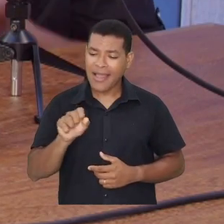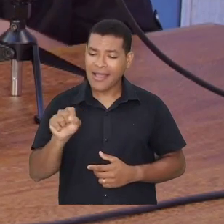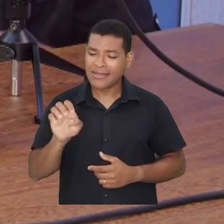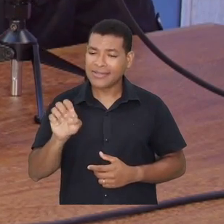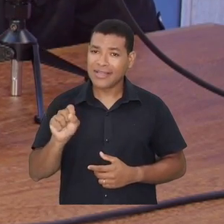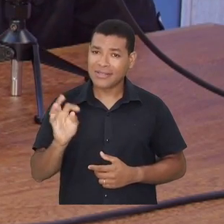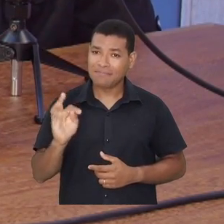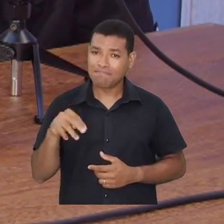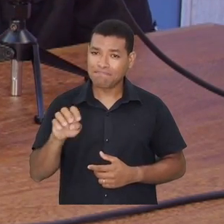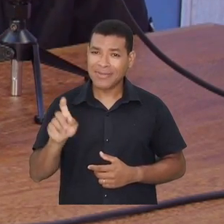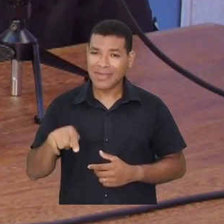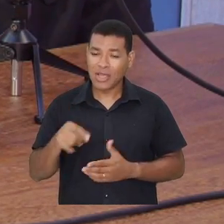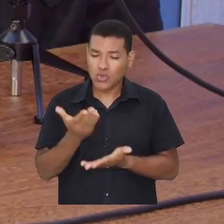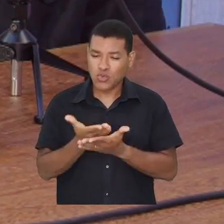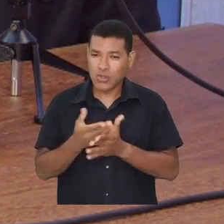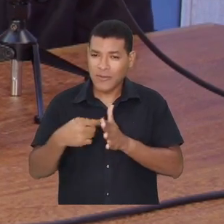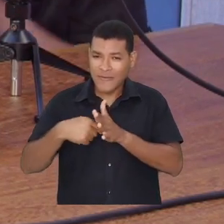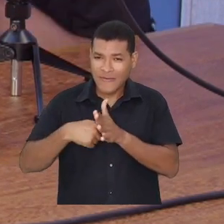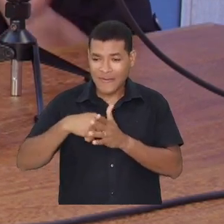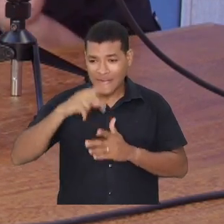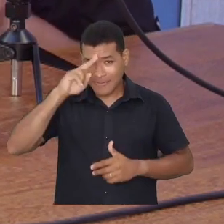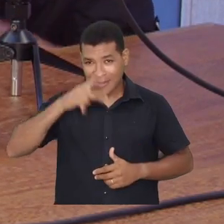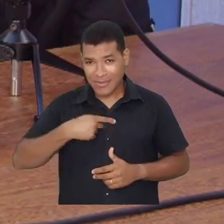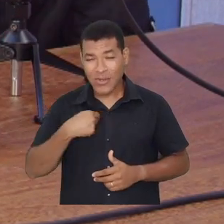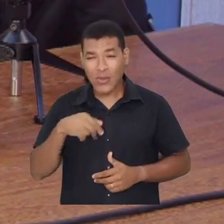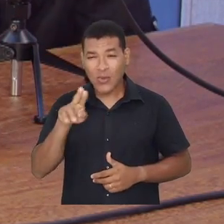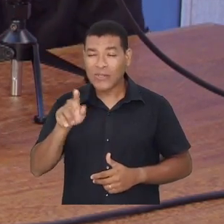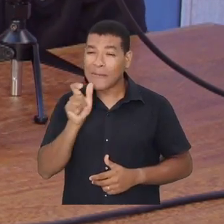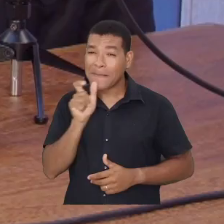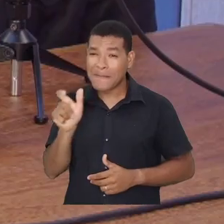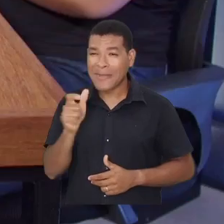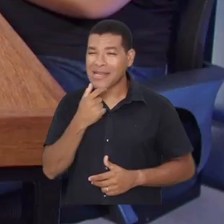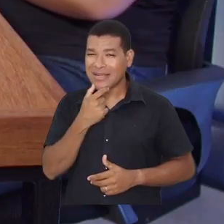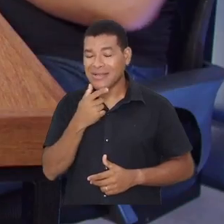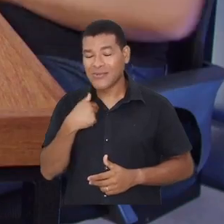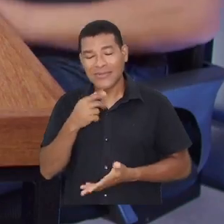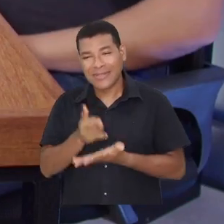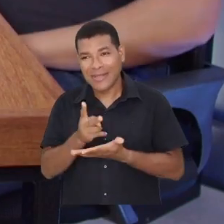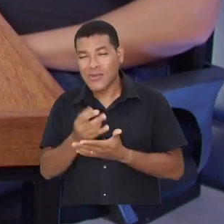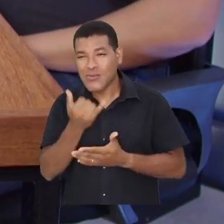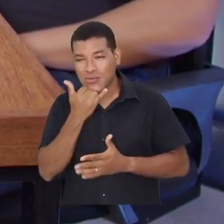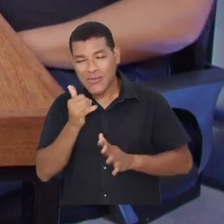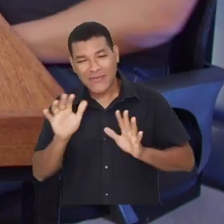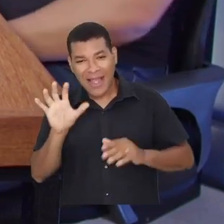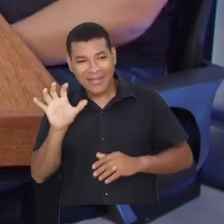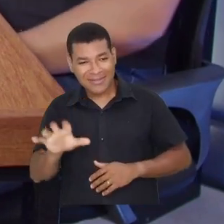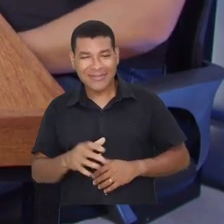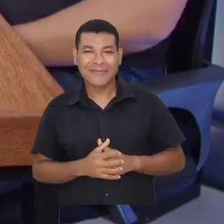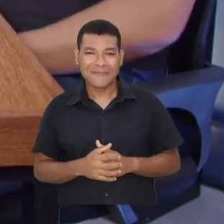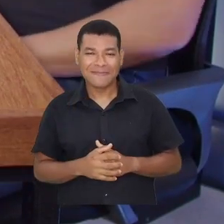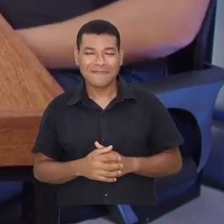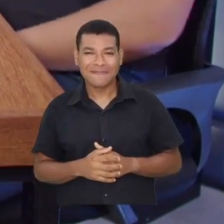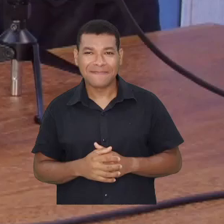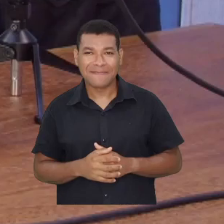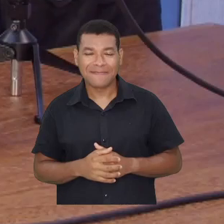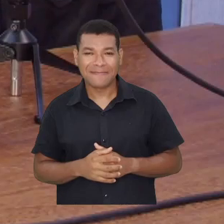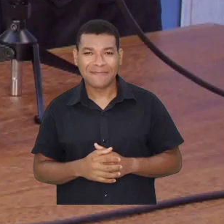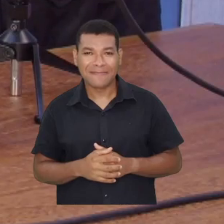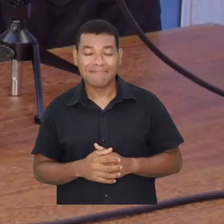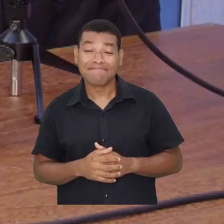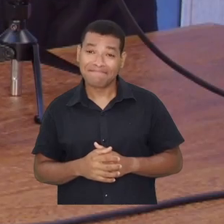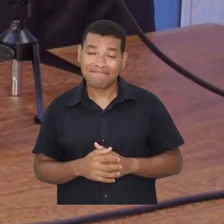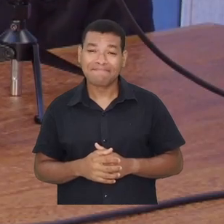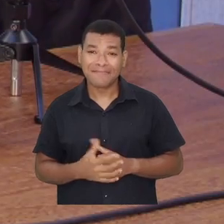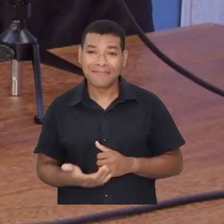uhum. um estudo, olhar pra dentro. É. Aí eu falo muita palavra em inglês do nada, eu odeio. Sempre. Mas acontece os inglês assim.